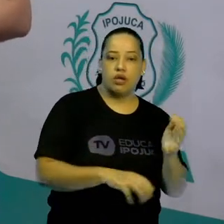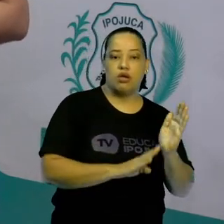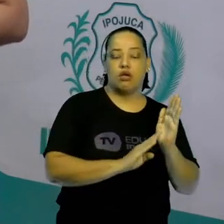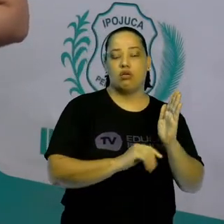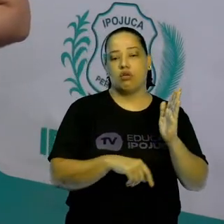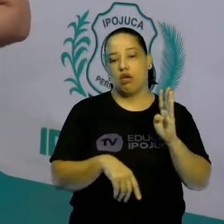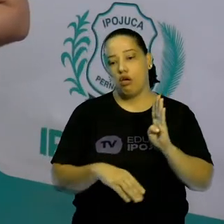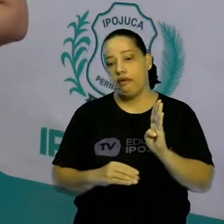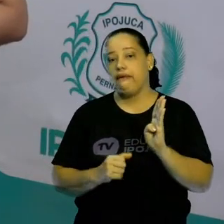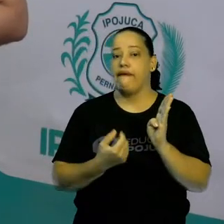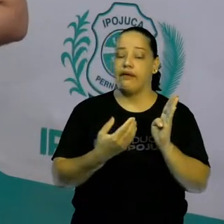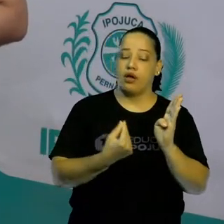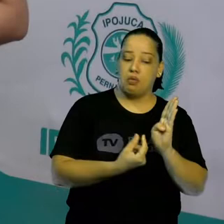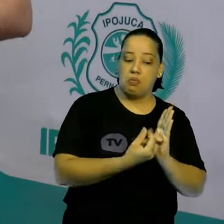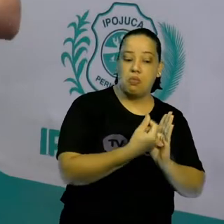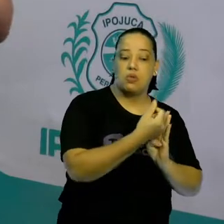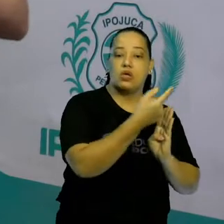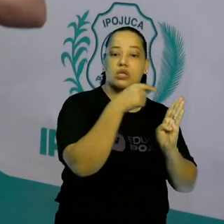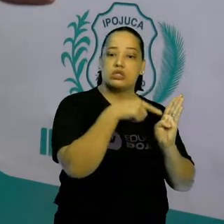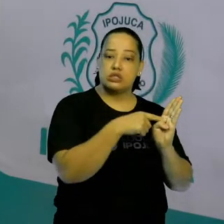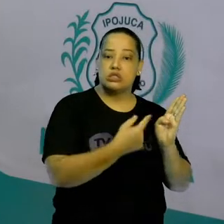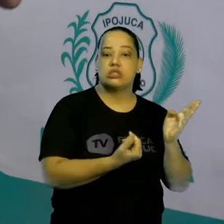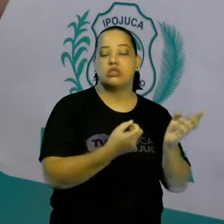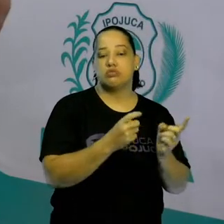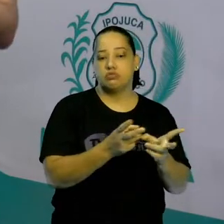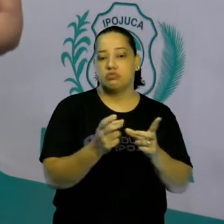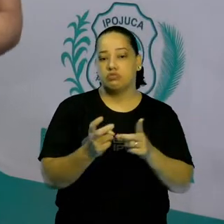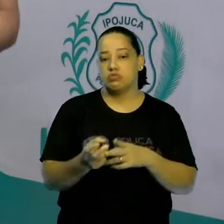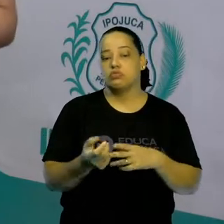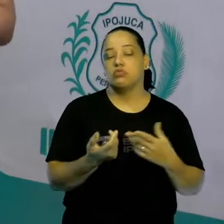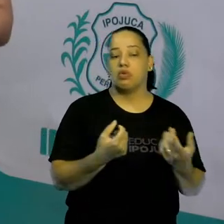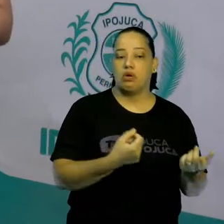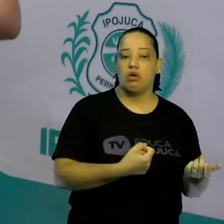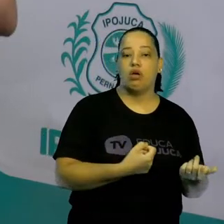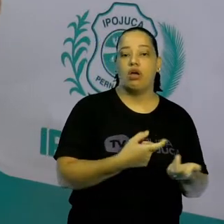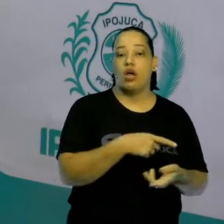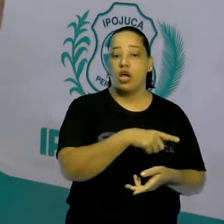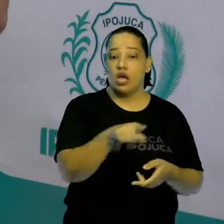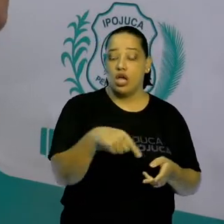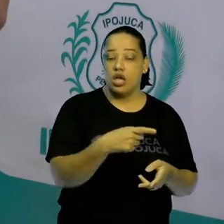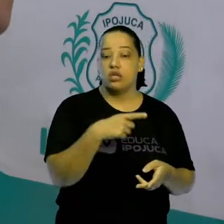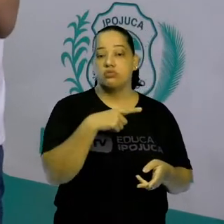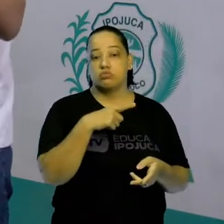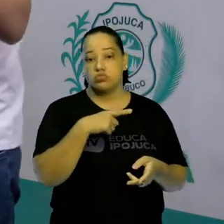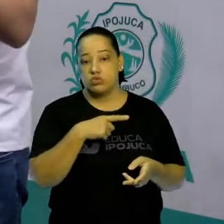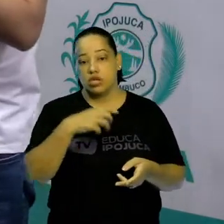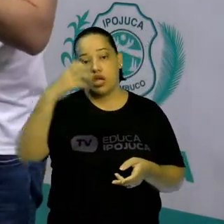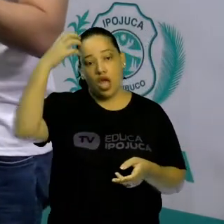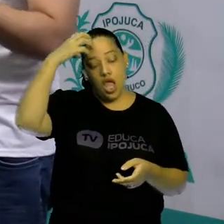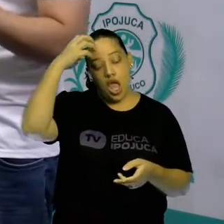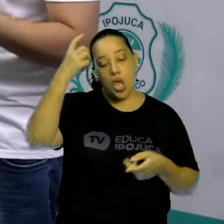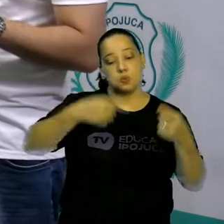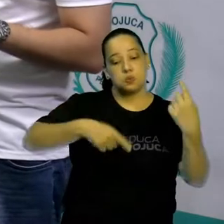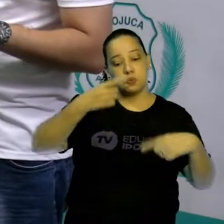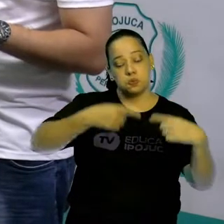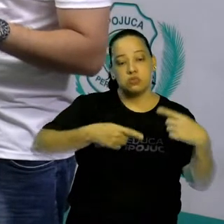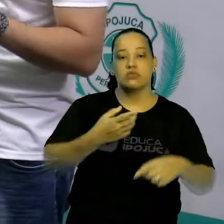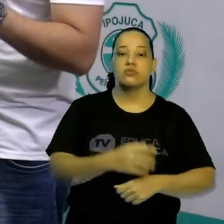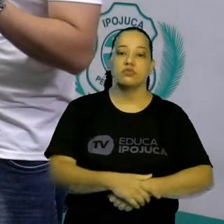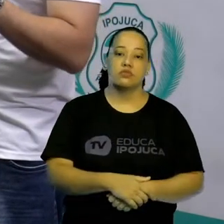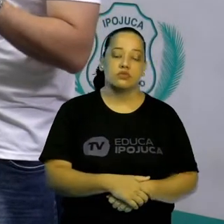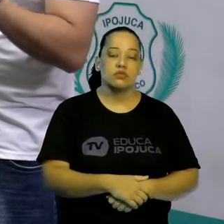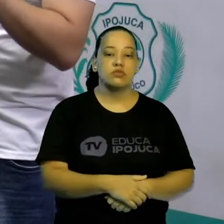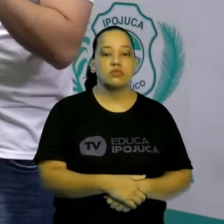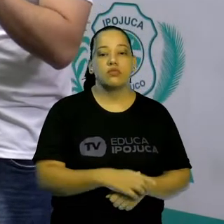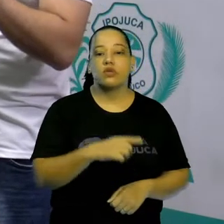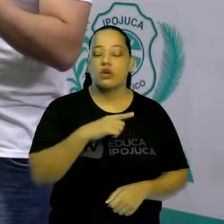que estava se formando, os comerciantes, e a monarquia, certo? Nós vamos ter essas disputas, tá? Vamos